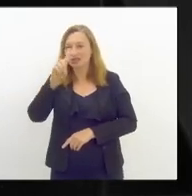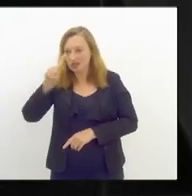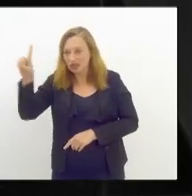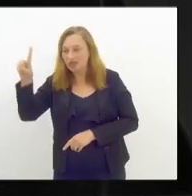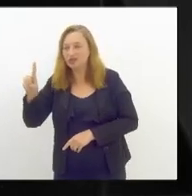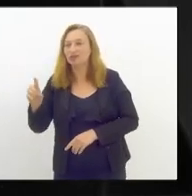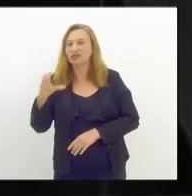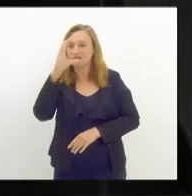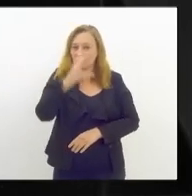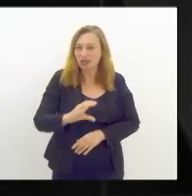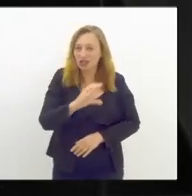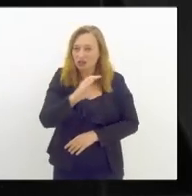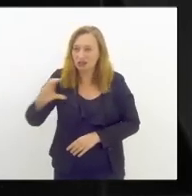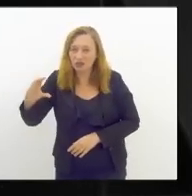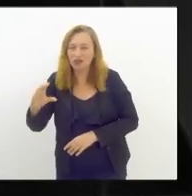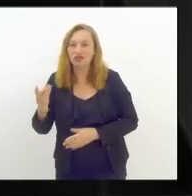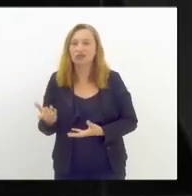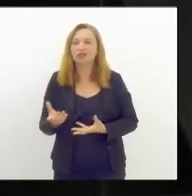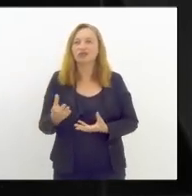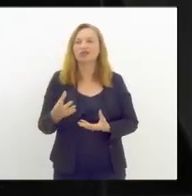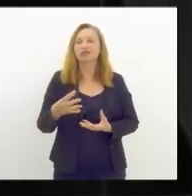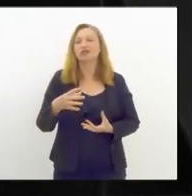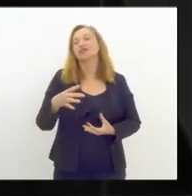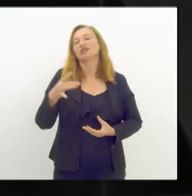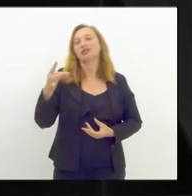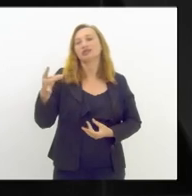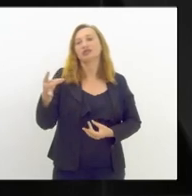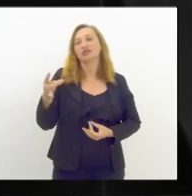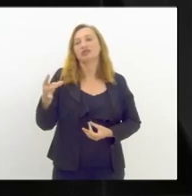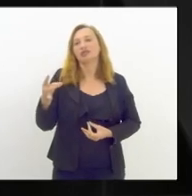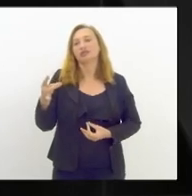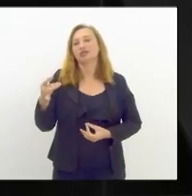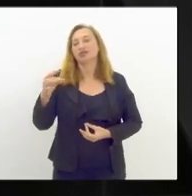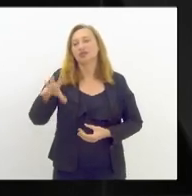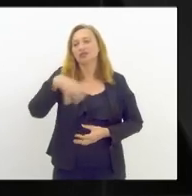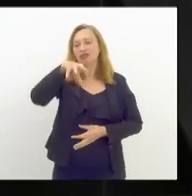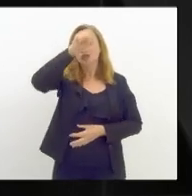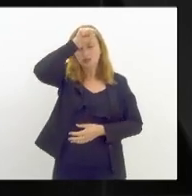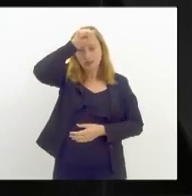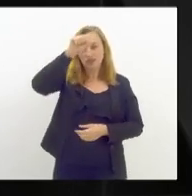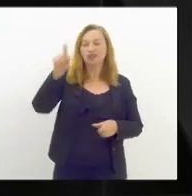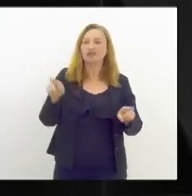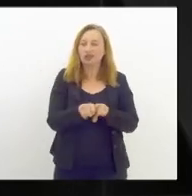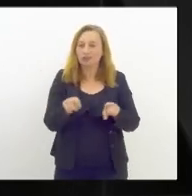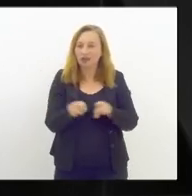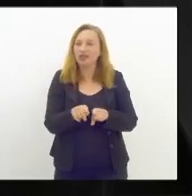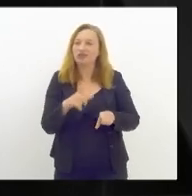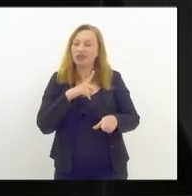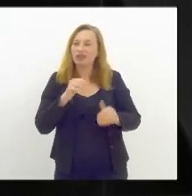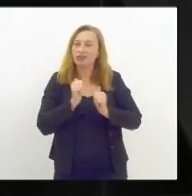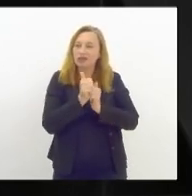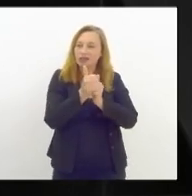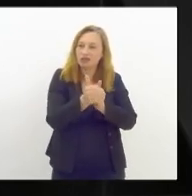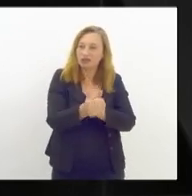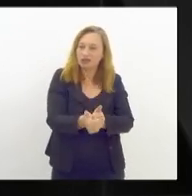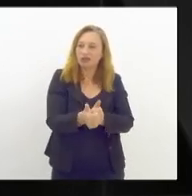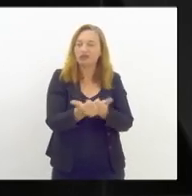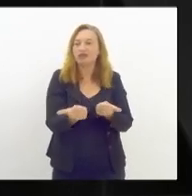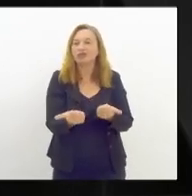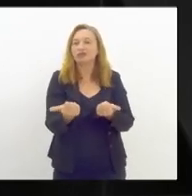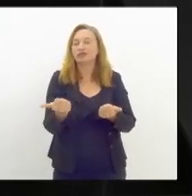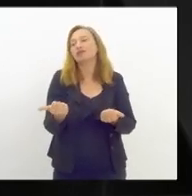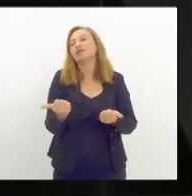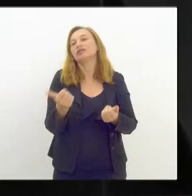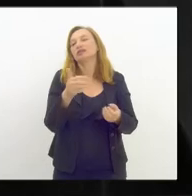católicos os espíritas porque eu também tenho seguidores apoiadores eleitores